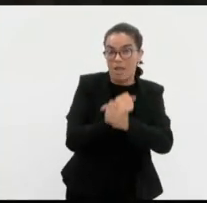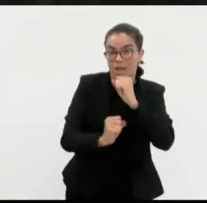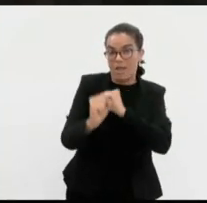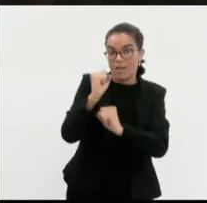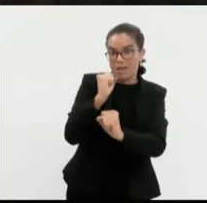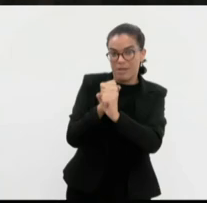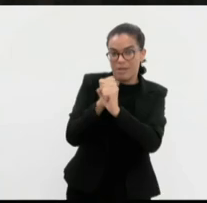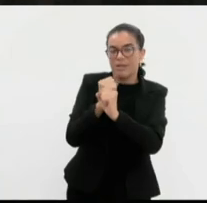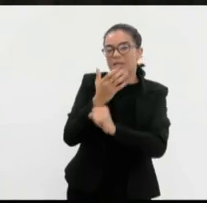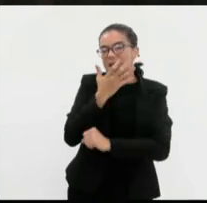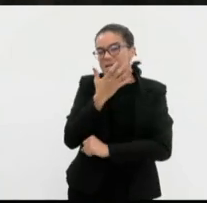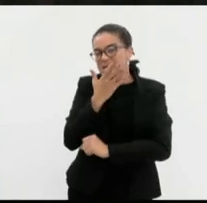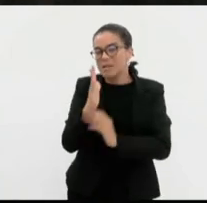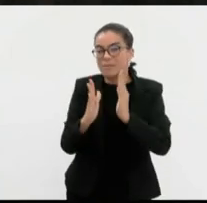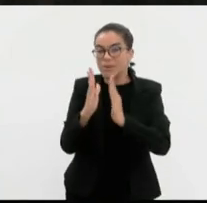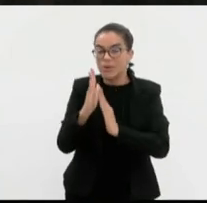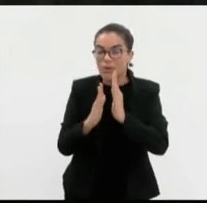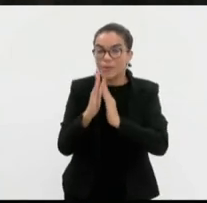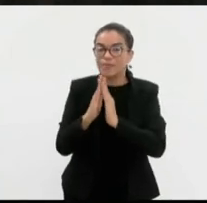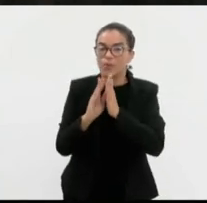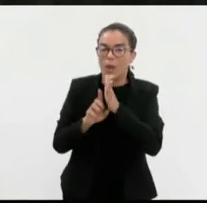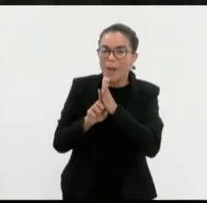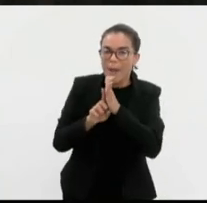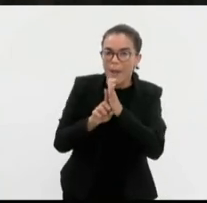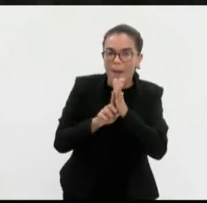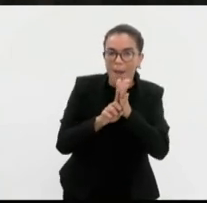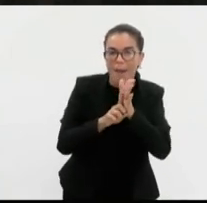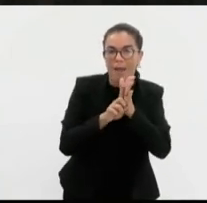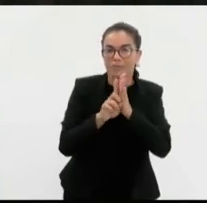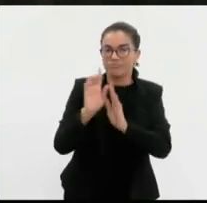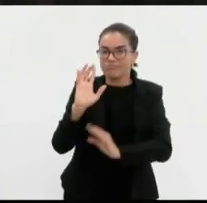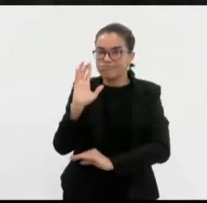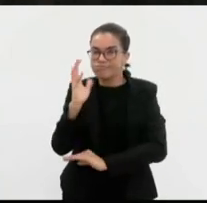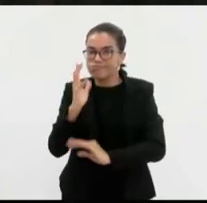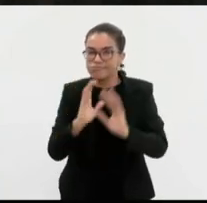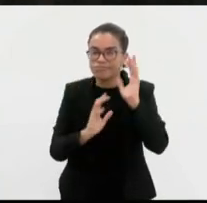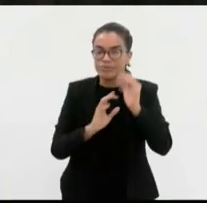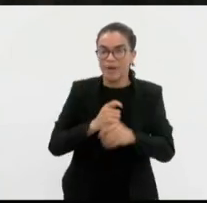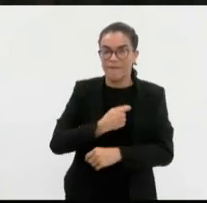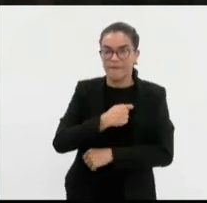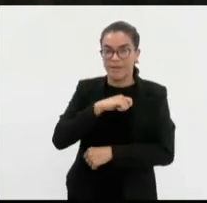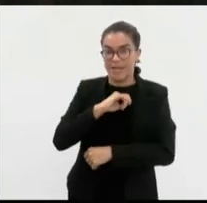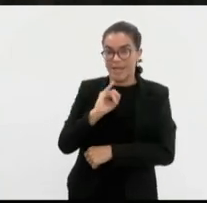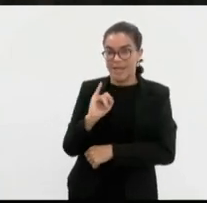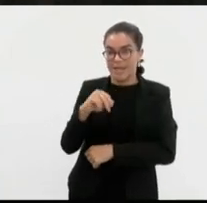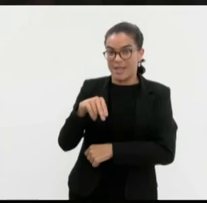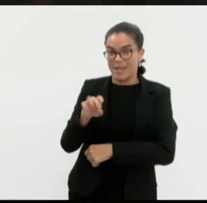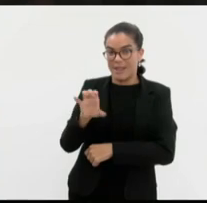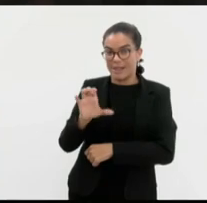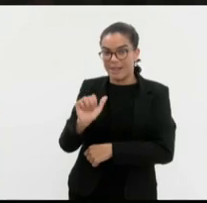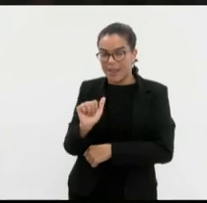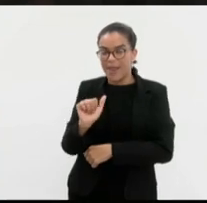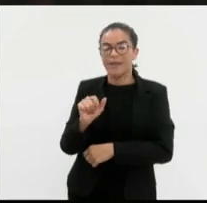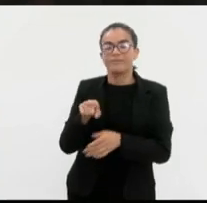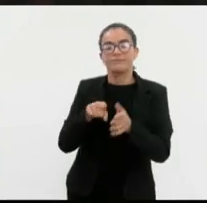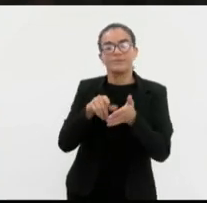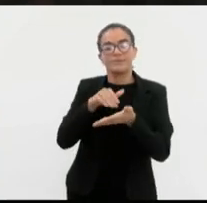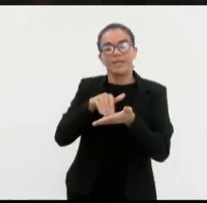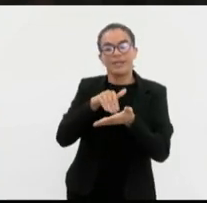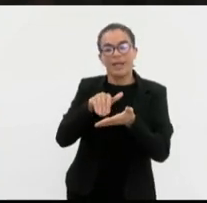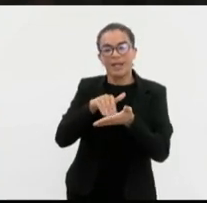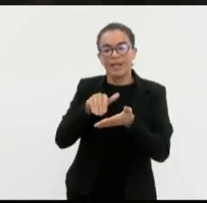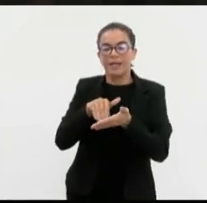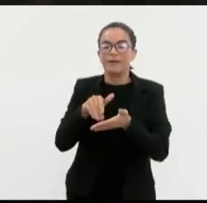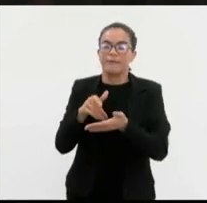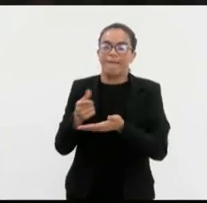passado uma taxa de fiscalização ambiental para que o ineas Secretaria de Fazenda possam